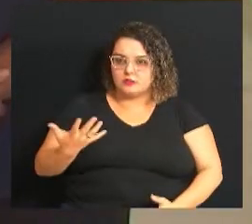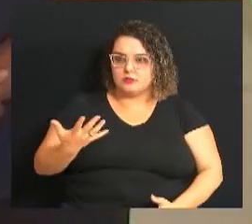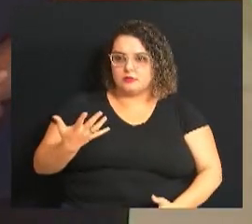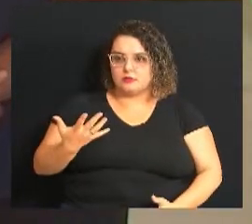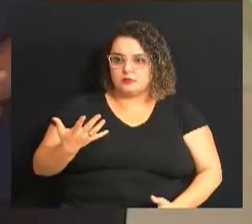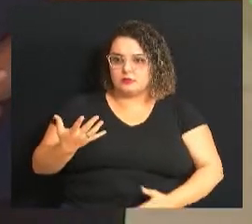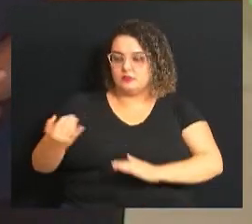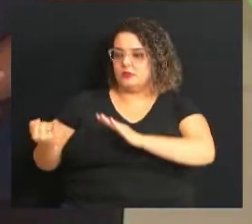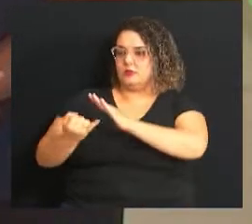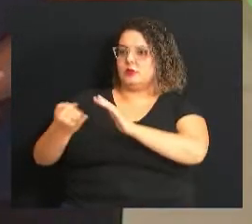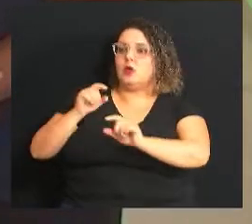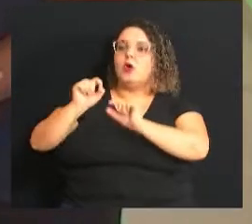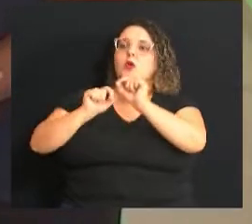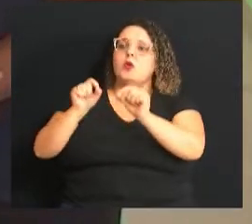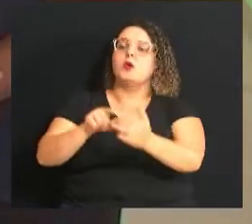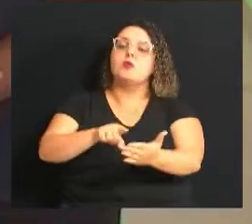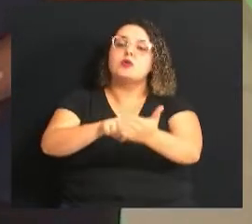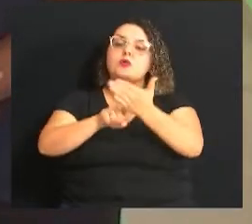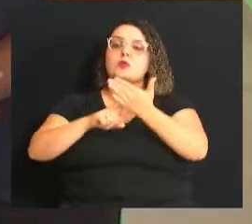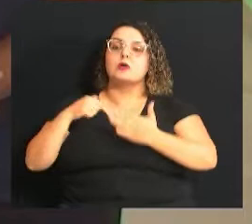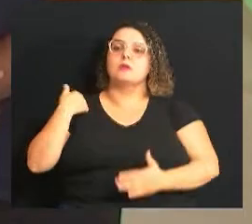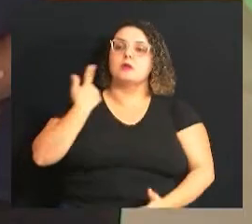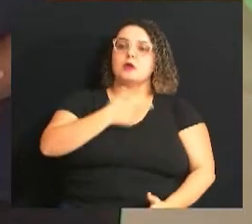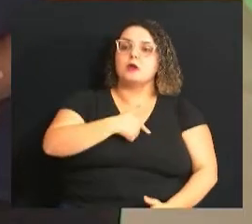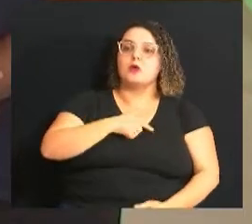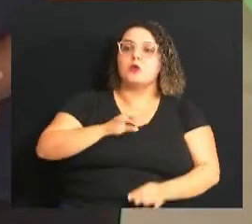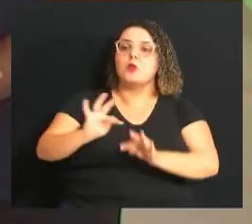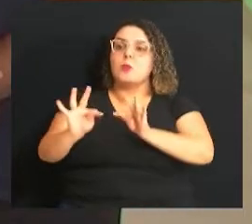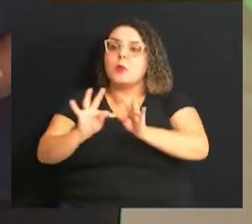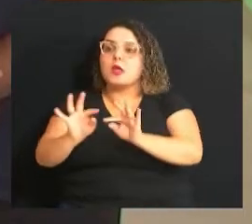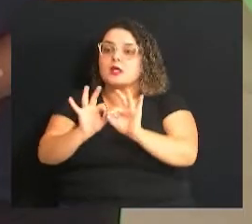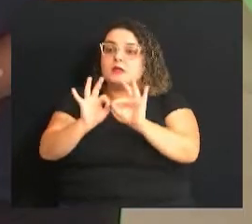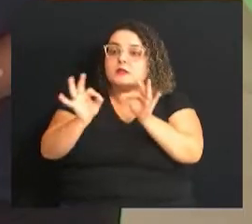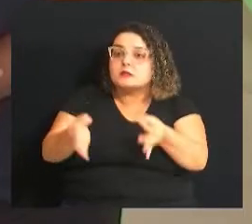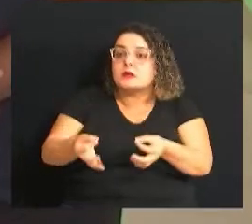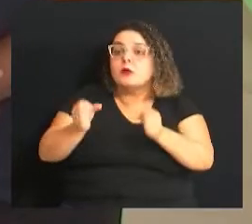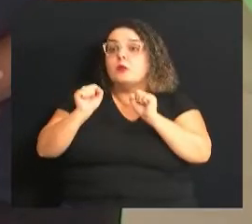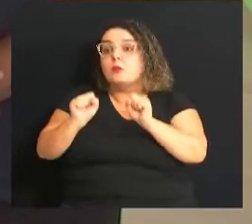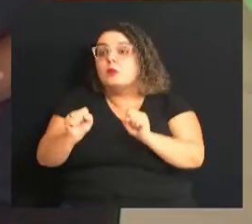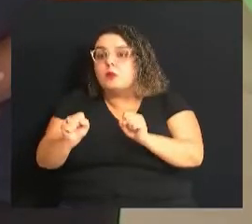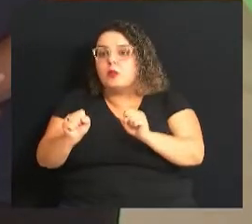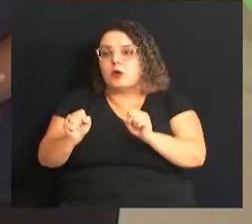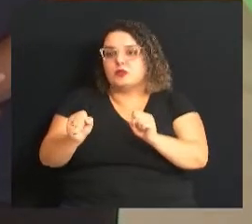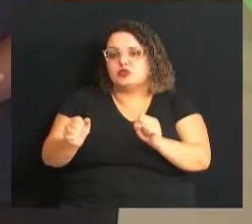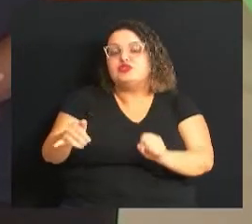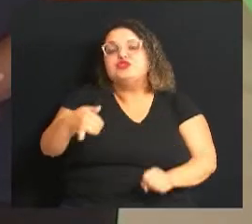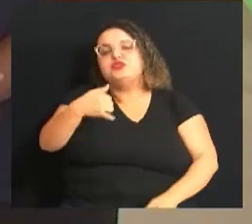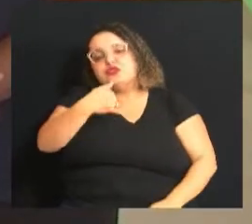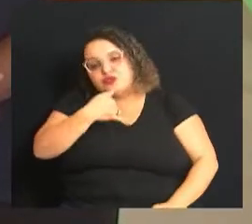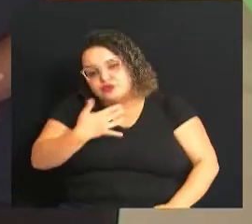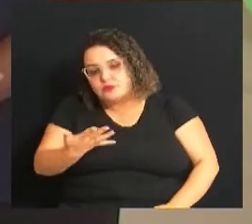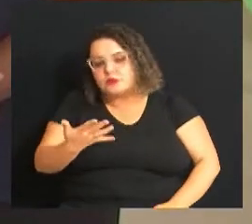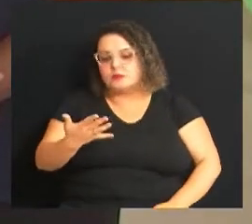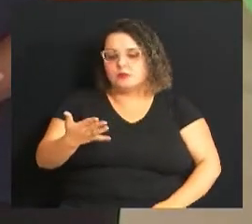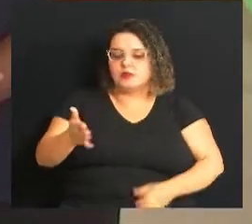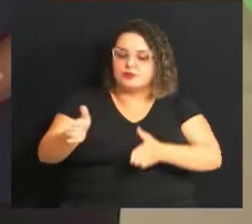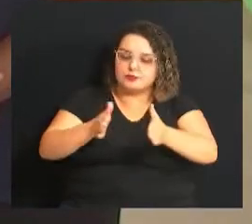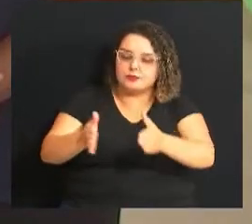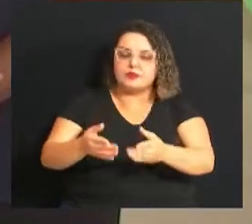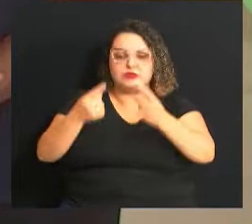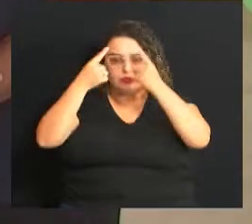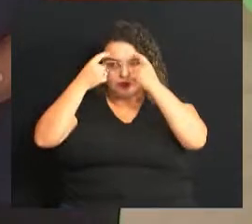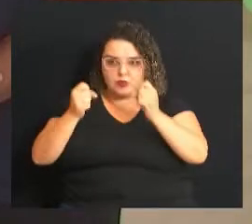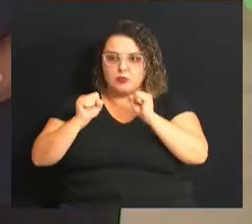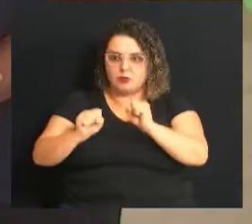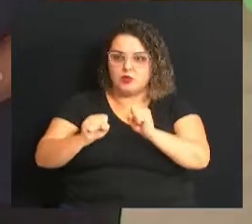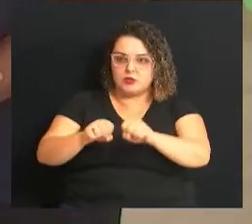Zaninotti, o que vocês podem mostrar para a gente com técnicas simples que podem simular, infelizmente, uma situação de violência e que a gente possa ensinar essa